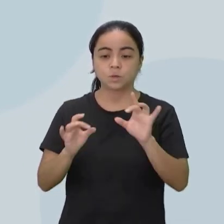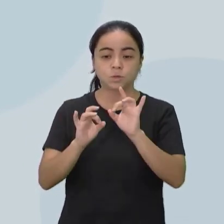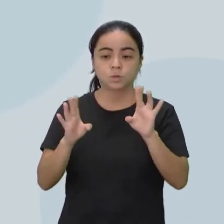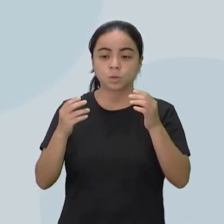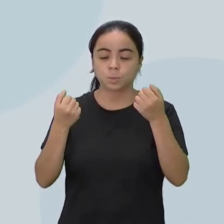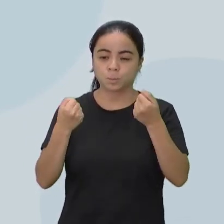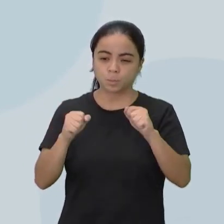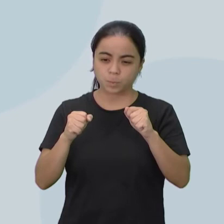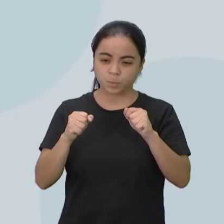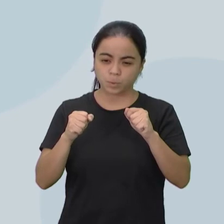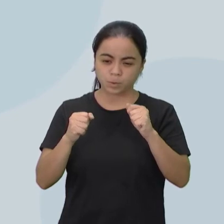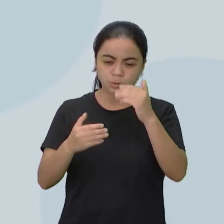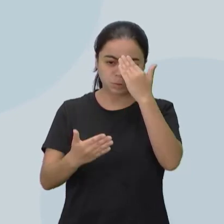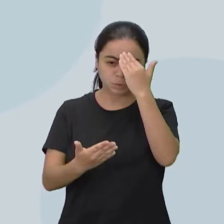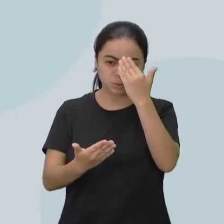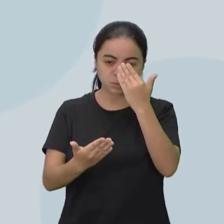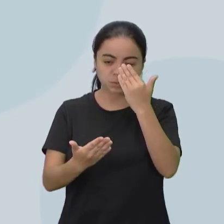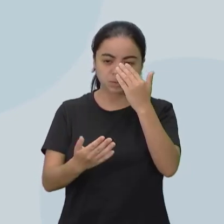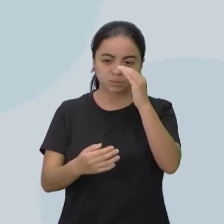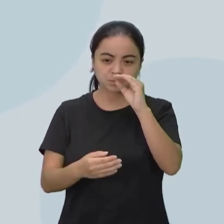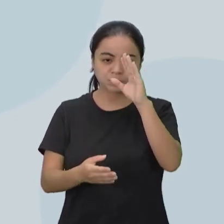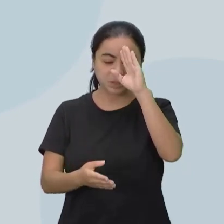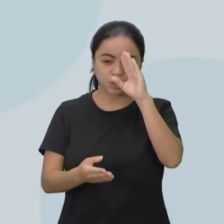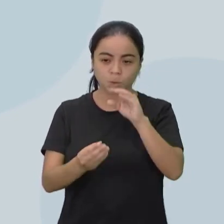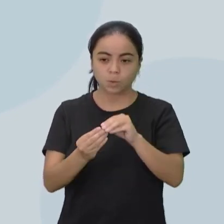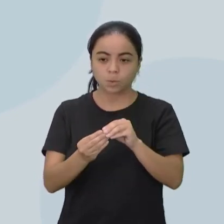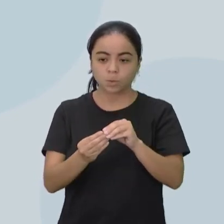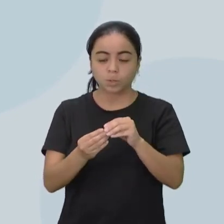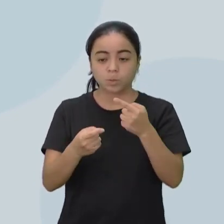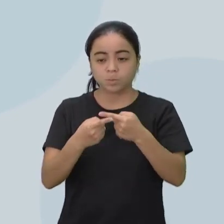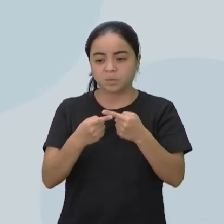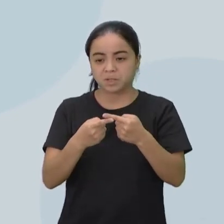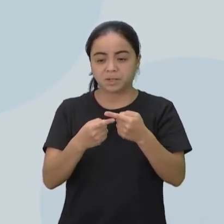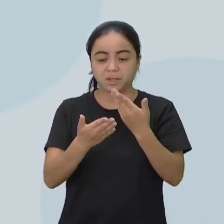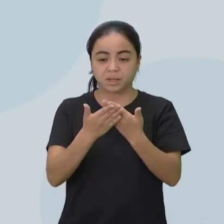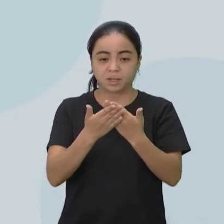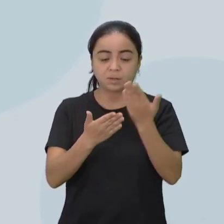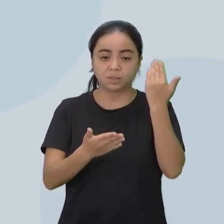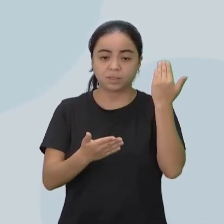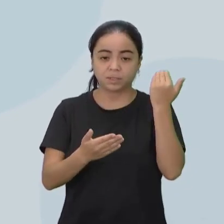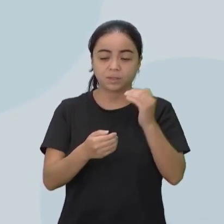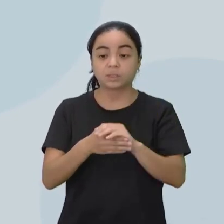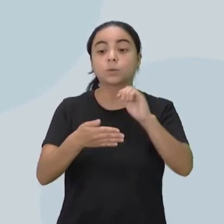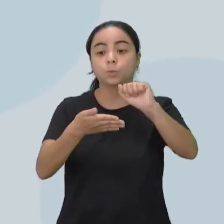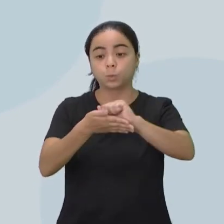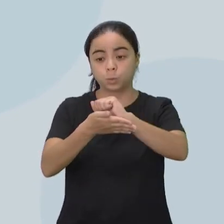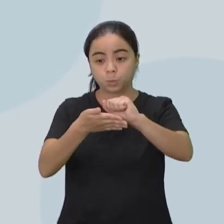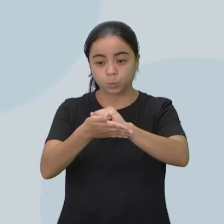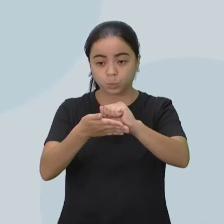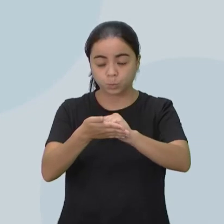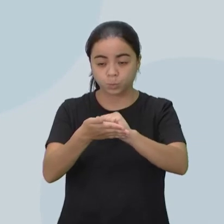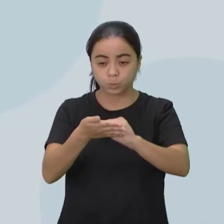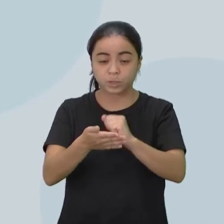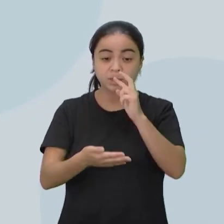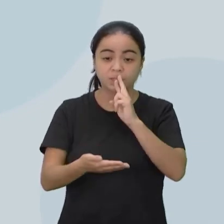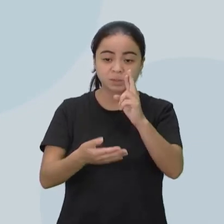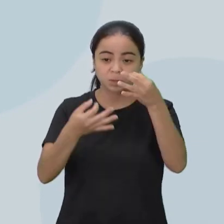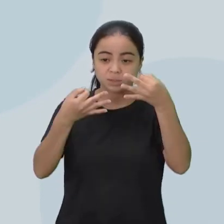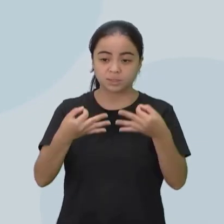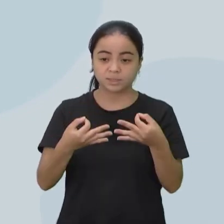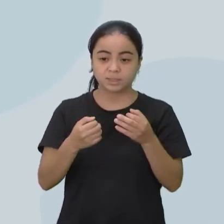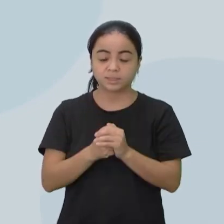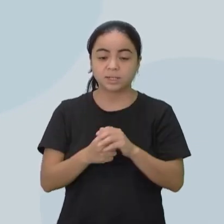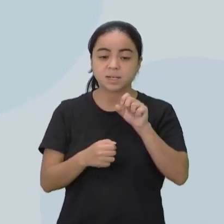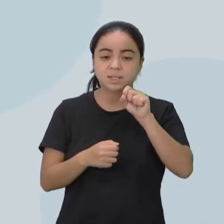fazer essas conclusões, eu deixei aí para vocês, da aula anterior, tá, pessoal? Então, coloca aí no seu diário, coloca a solução. Se você fez